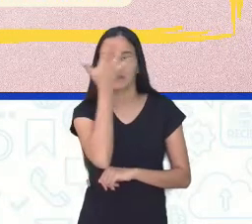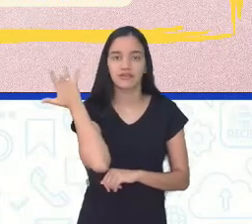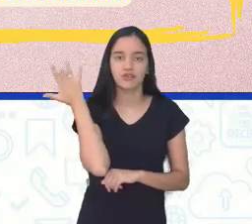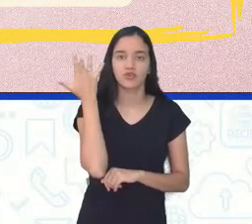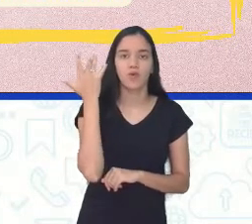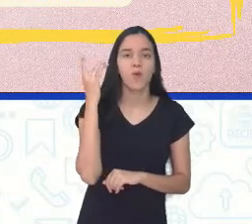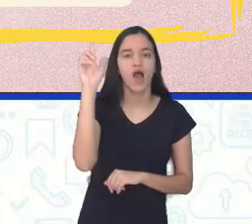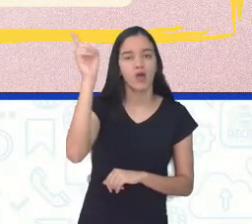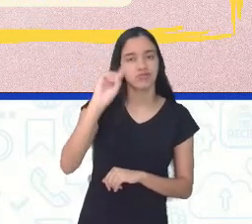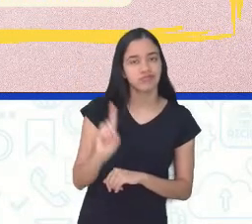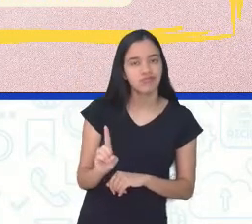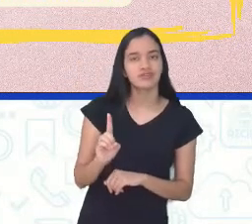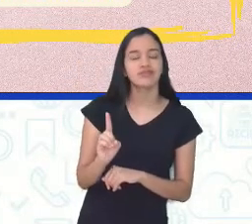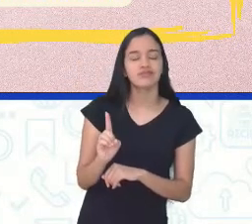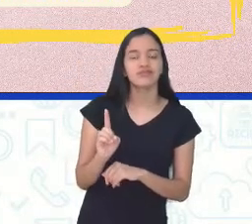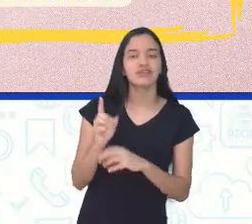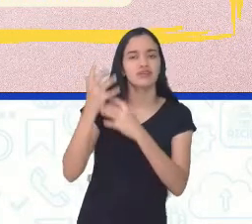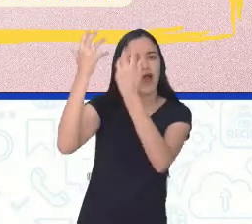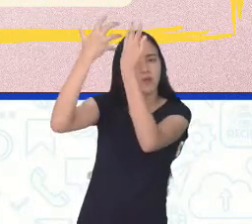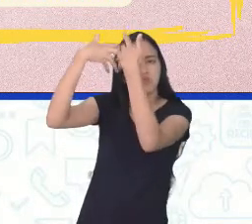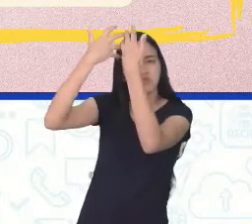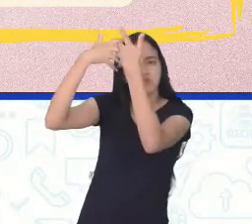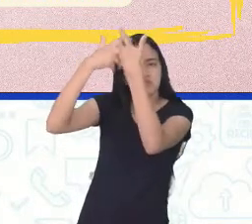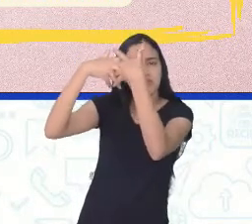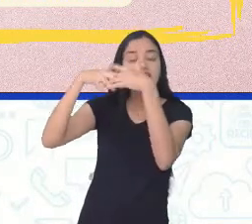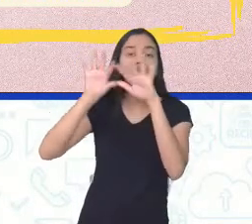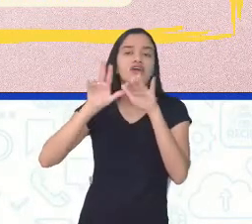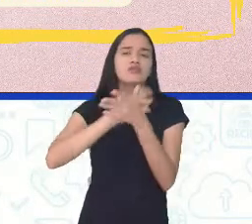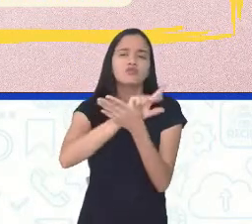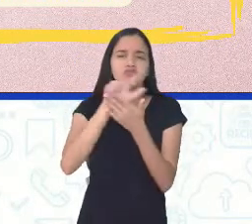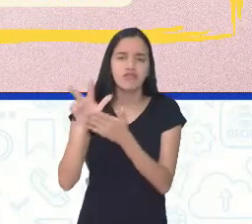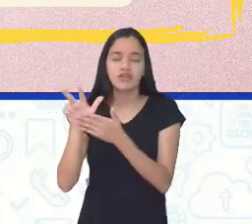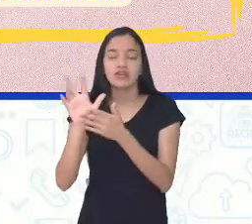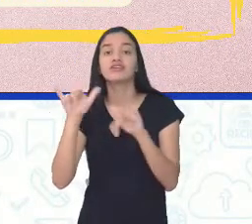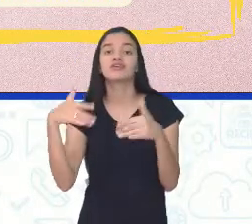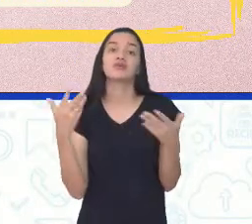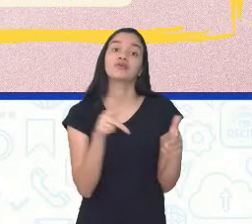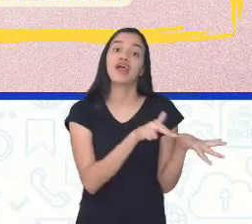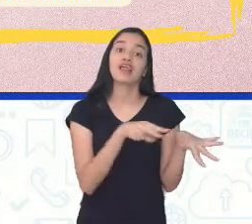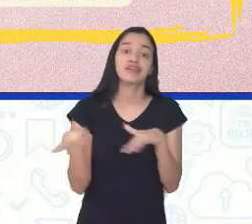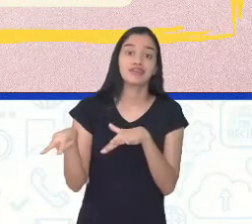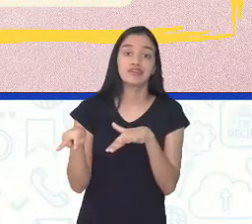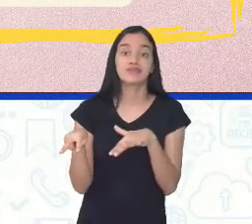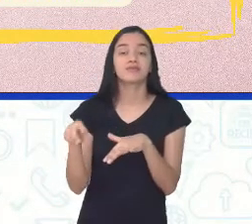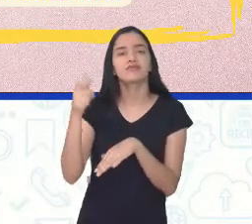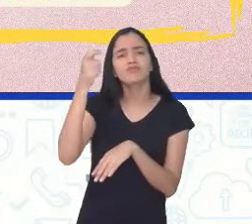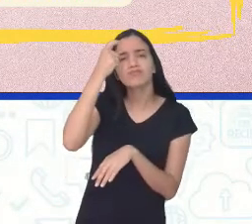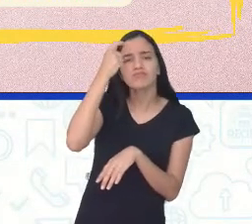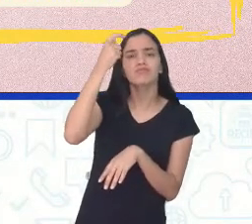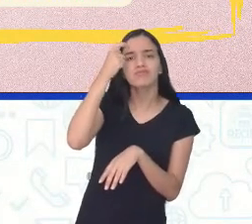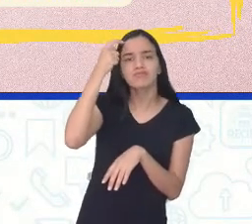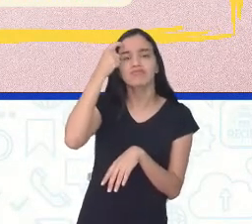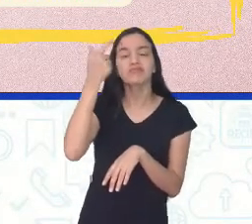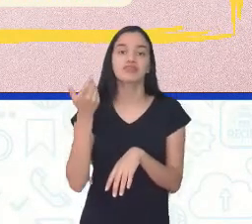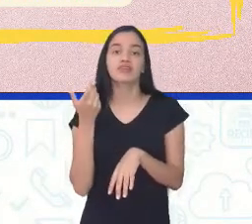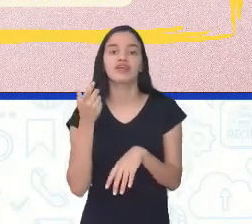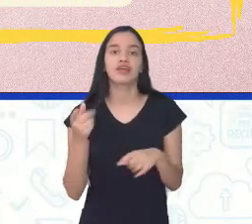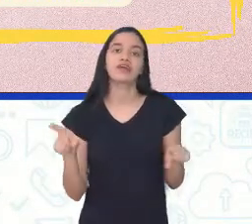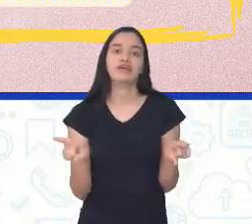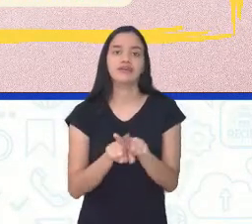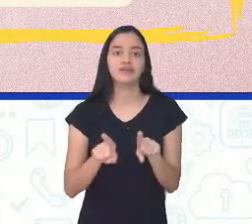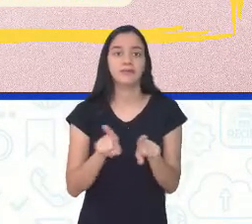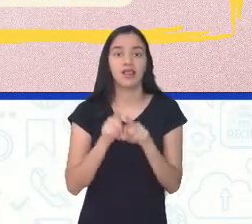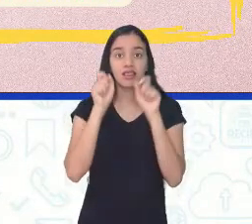deficiência intelectual e múltipla. Então, nós estamos na semana, né, que é uma semana de conscientização, é uma semana